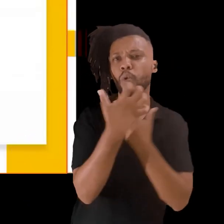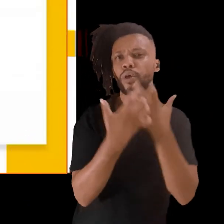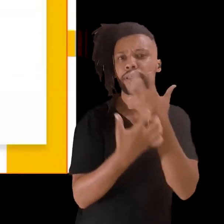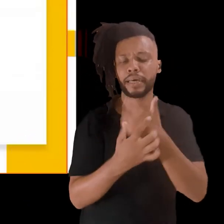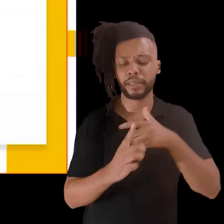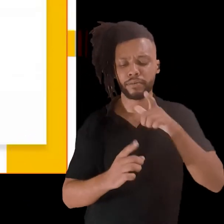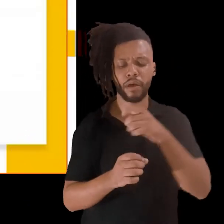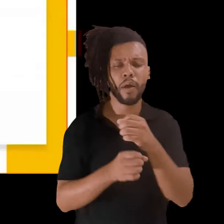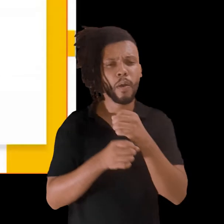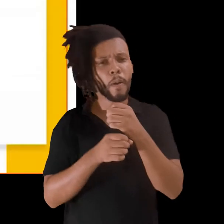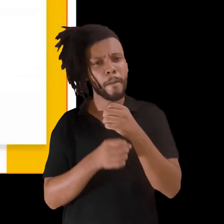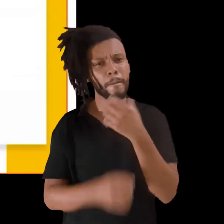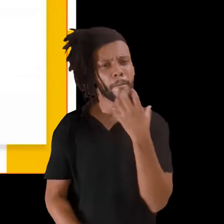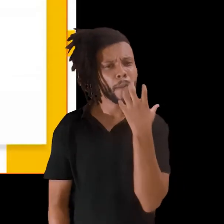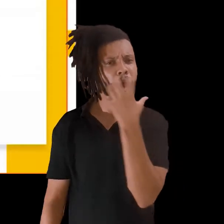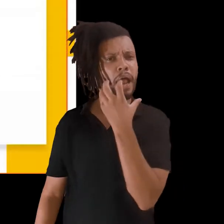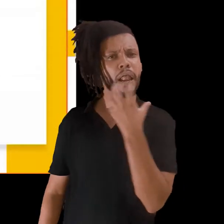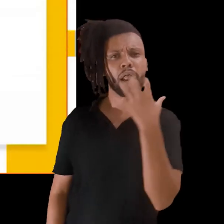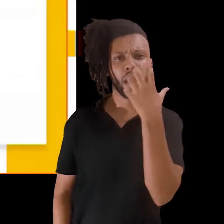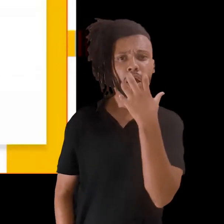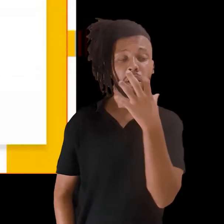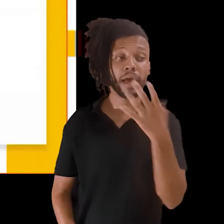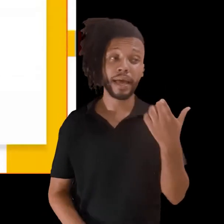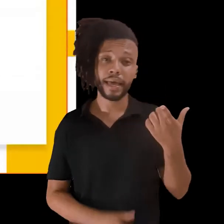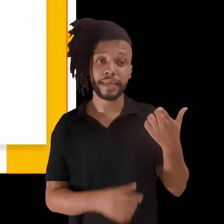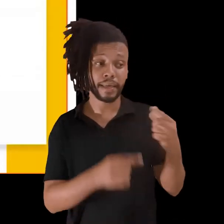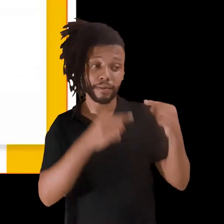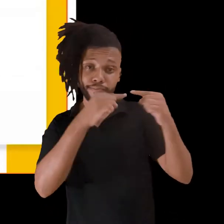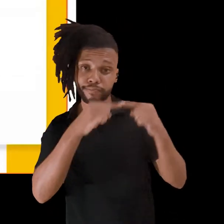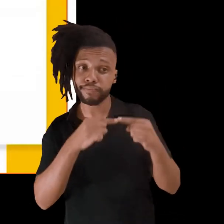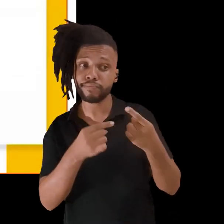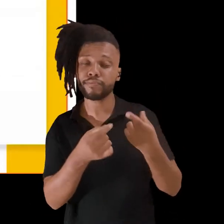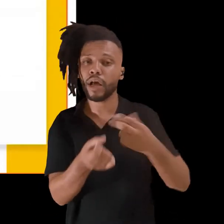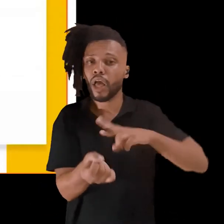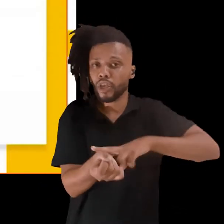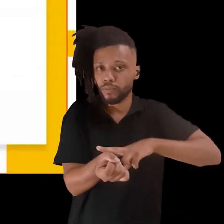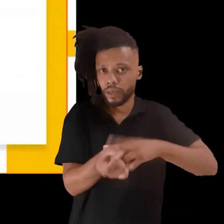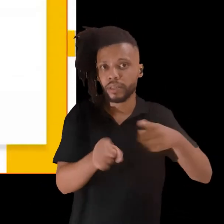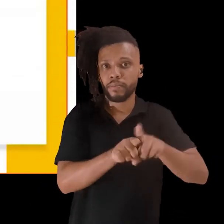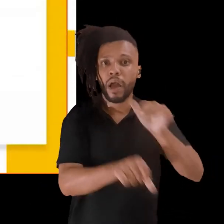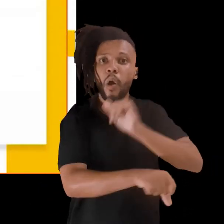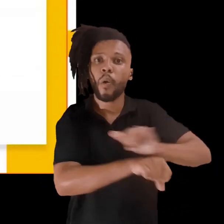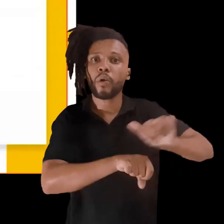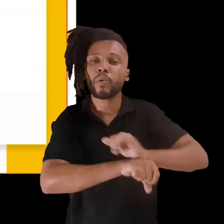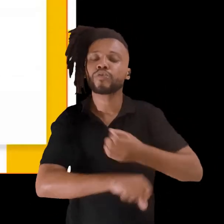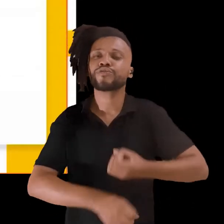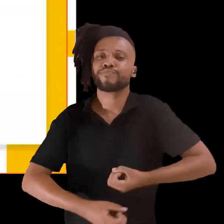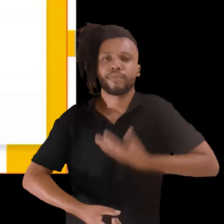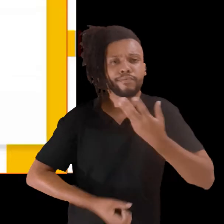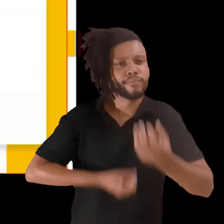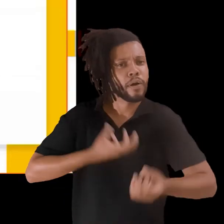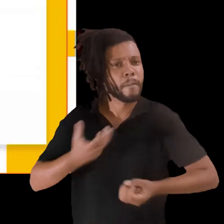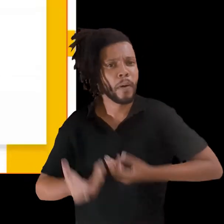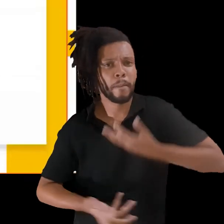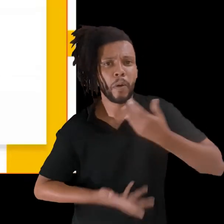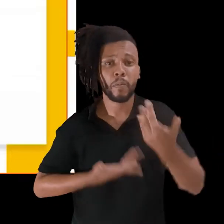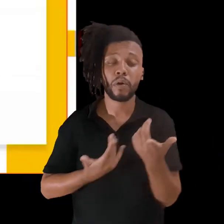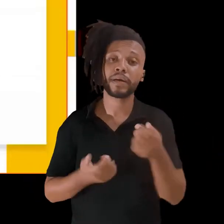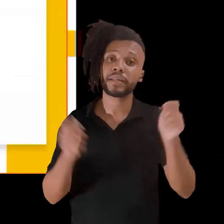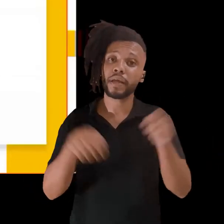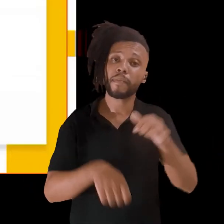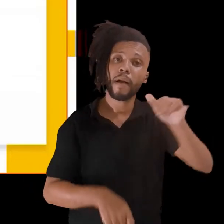interpretamos. Esta precisão rítmica é também um recurso expressivo que pode ser utilizado